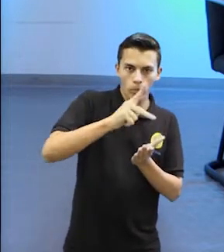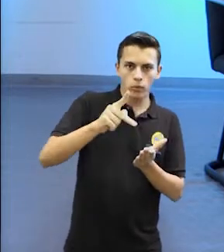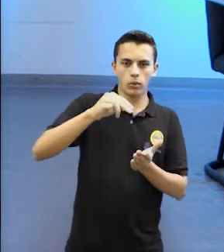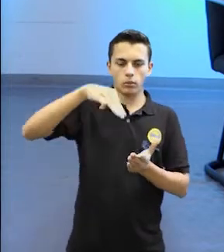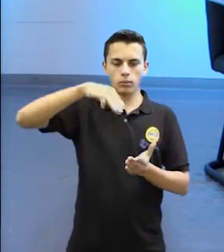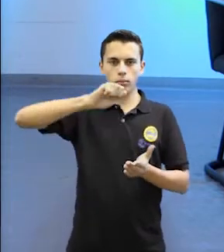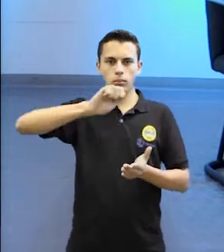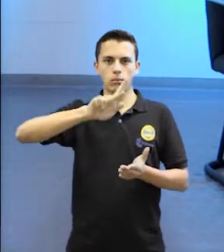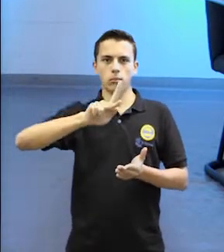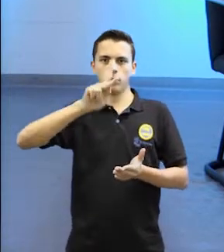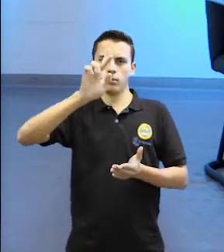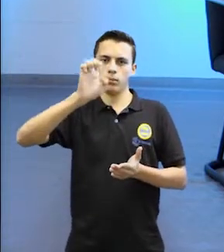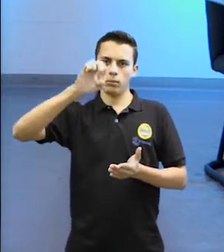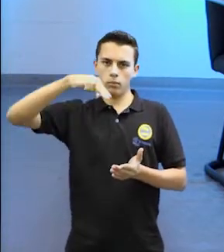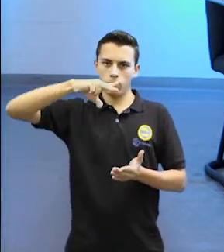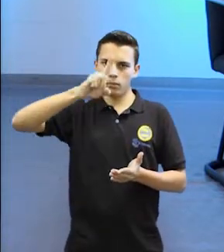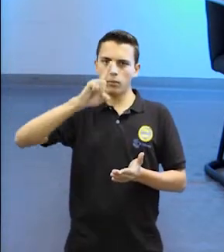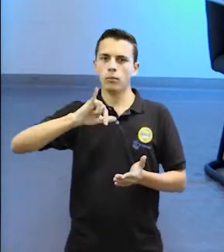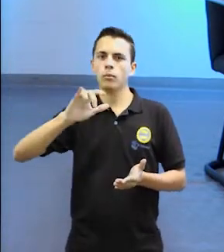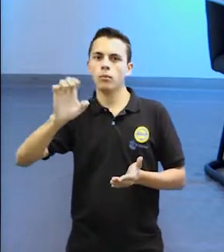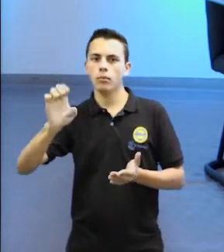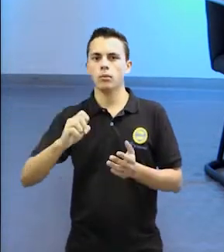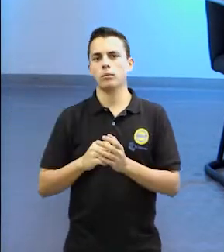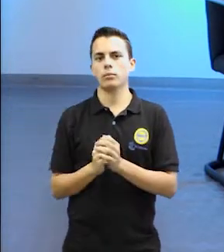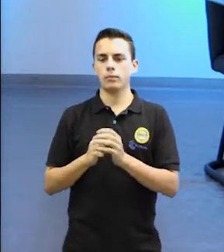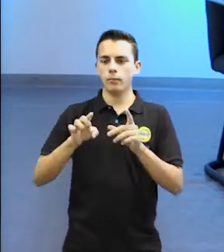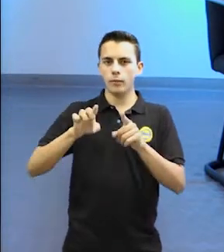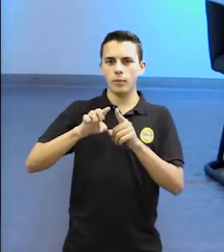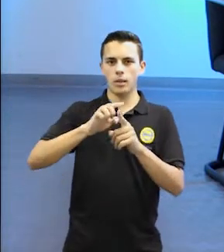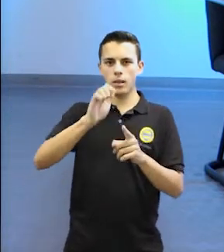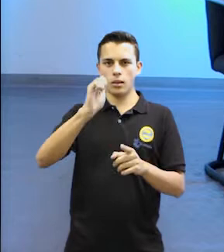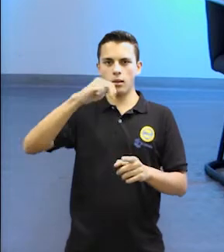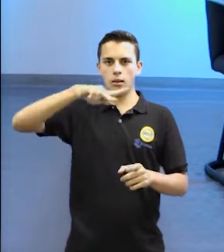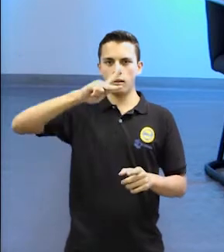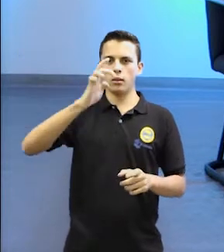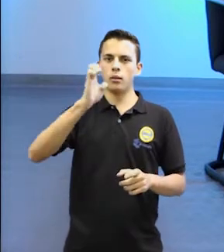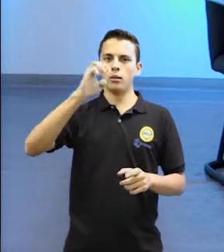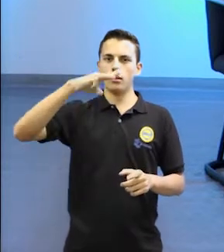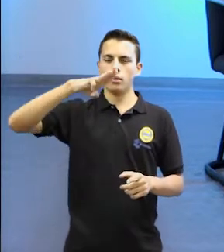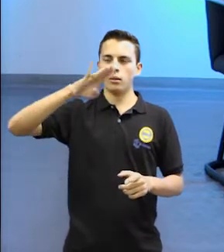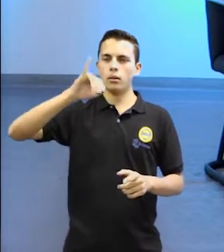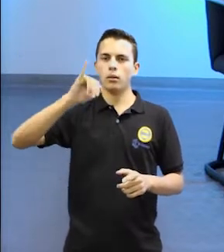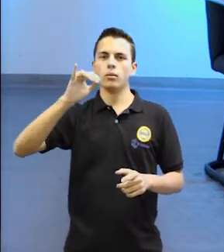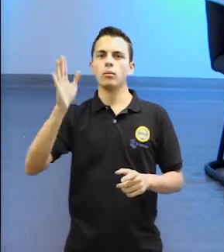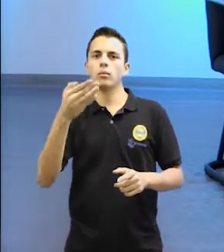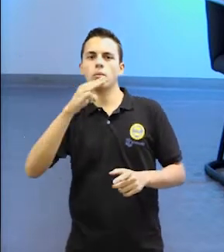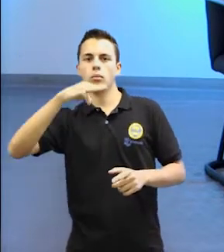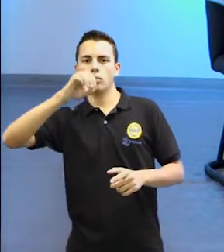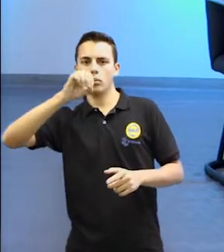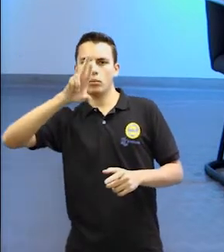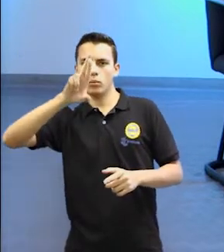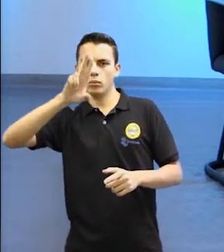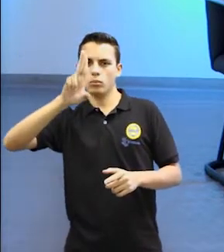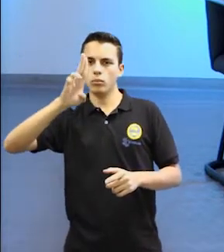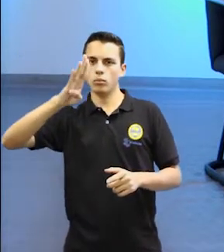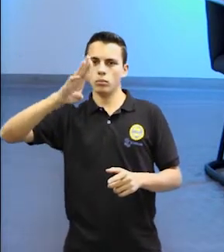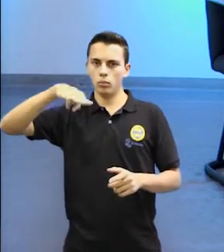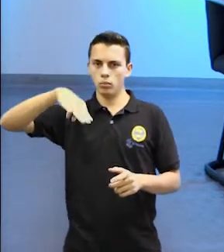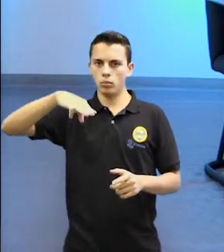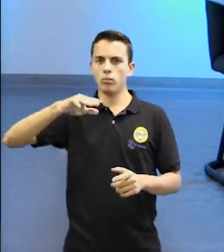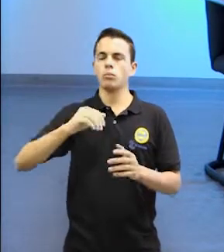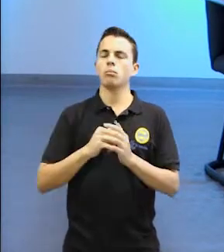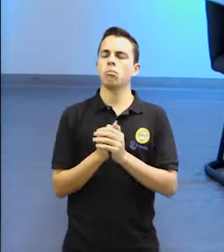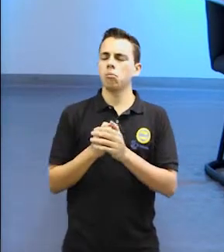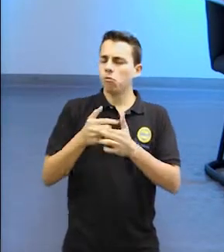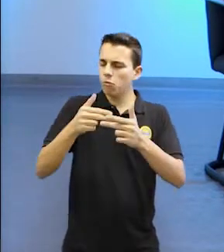Tá. Também atuei alguns anos na Anhembi Morumbi, na Unger, em Guarulhos. E depois